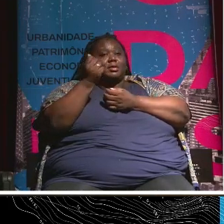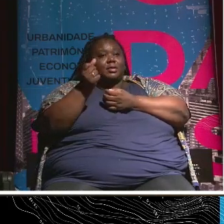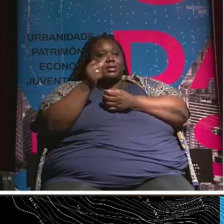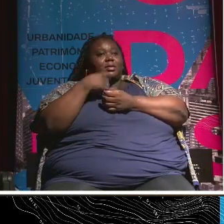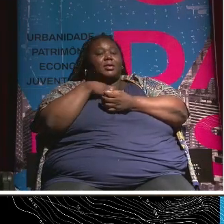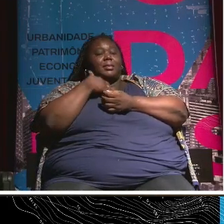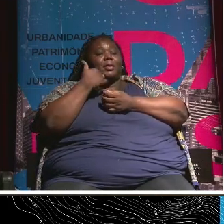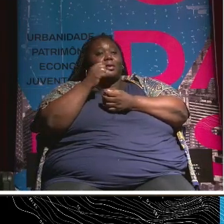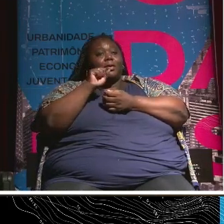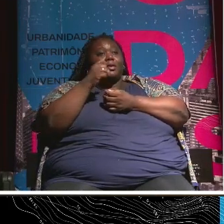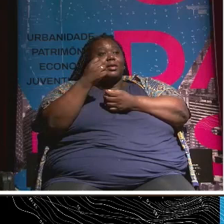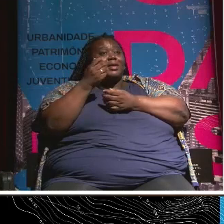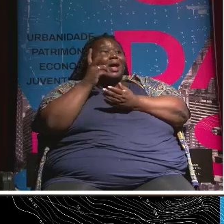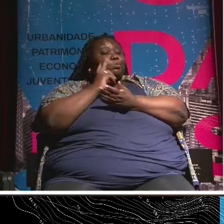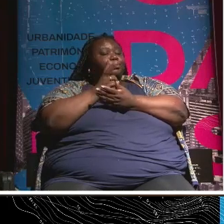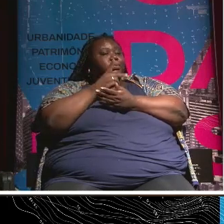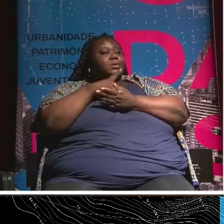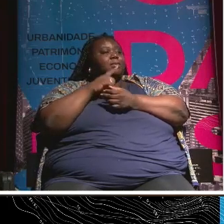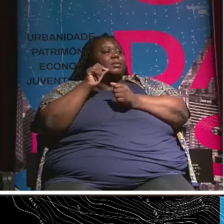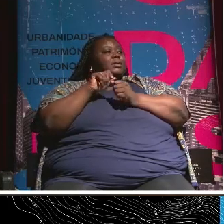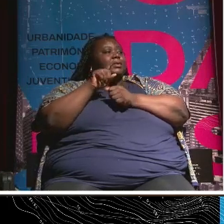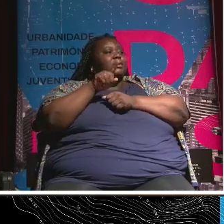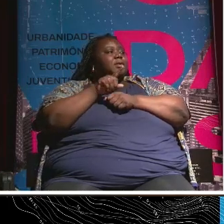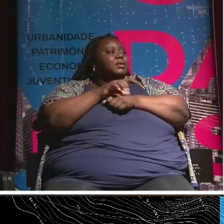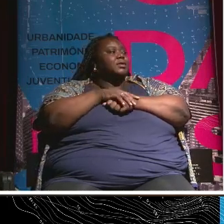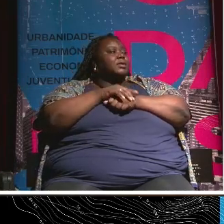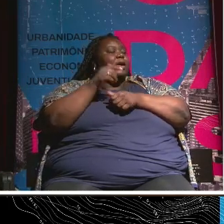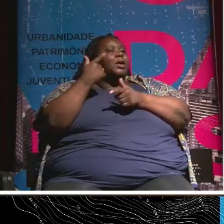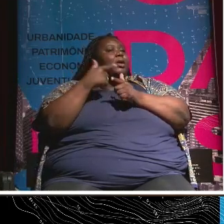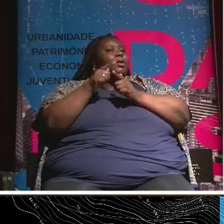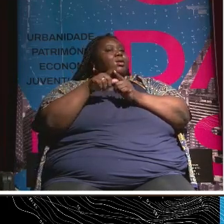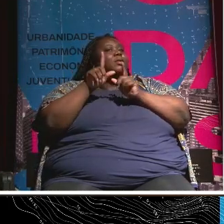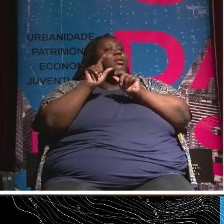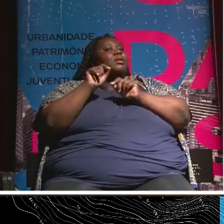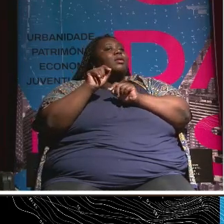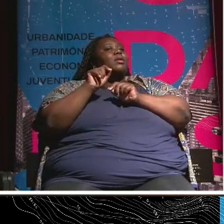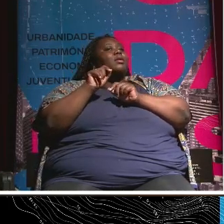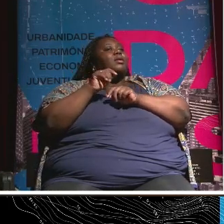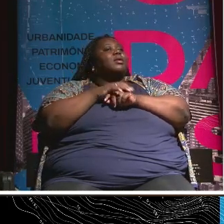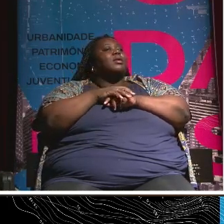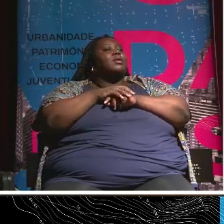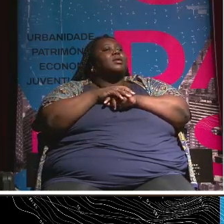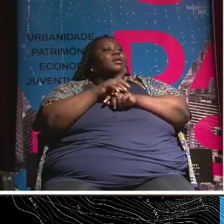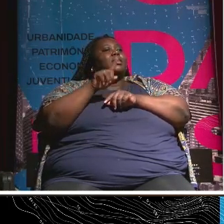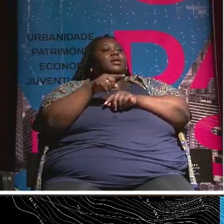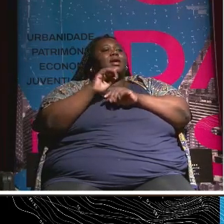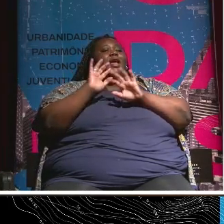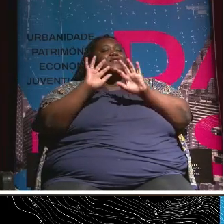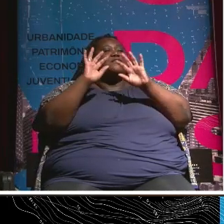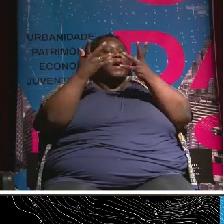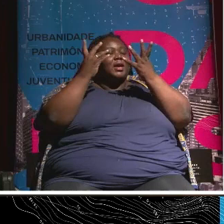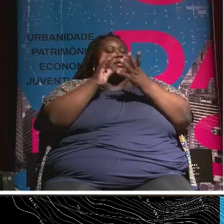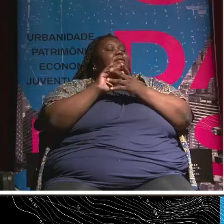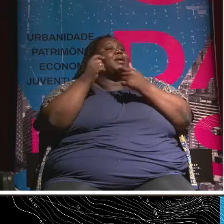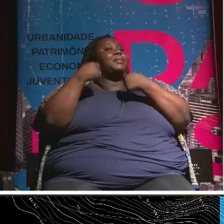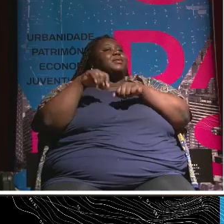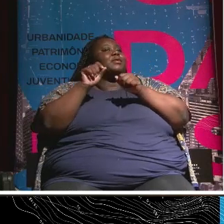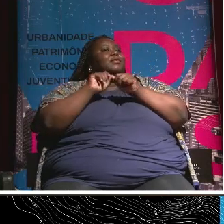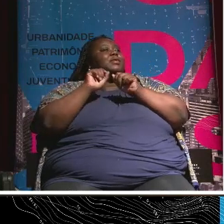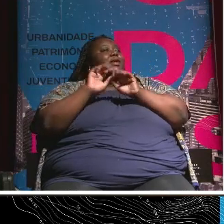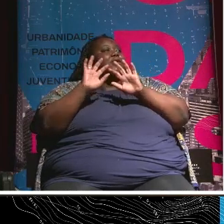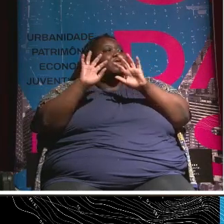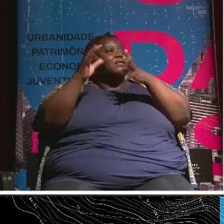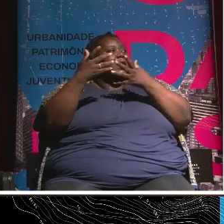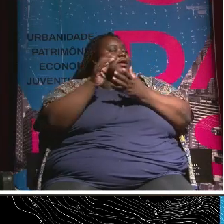80 e pouco. Toda vez que tinha uma crise, eu entrava em crise, ele falava assim, o que espanta a miséria é festa. É a tradução